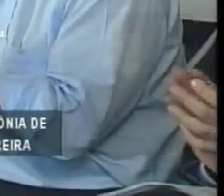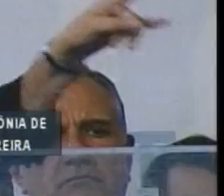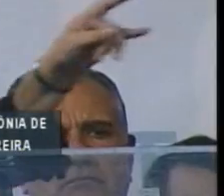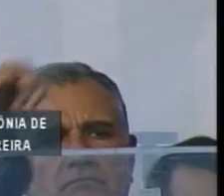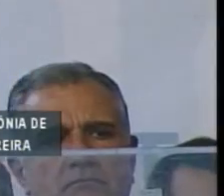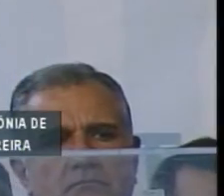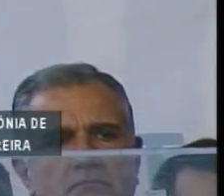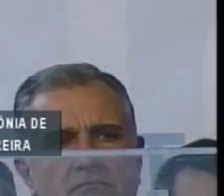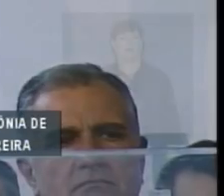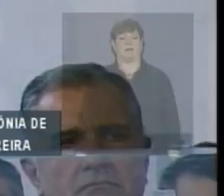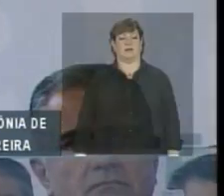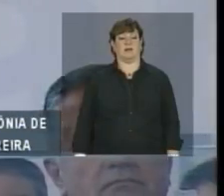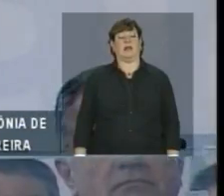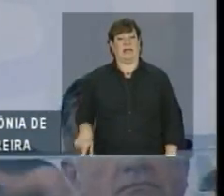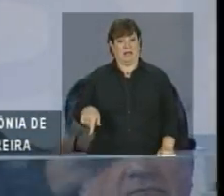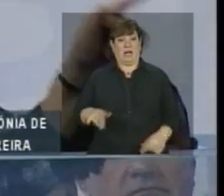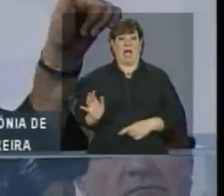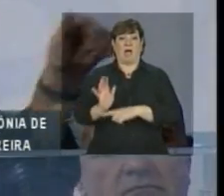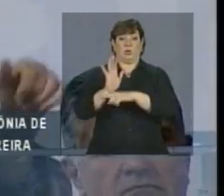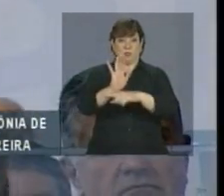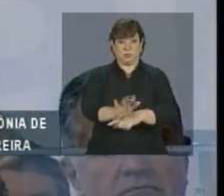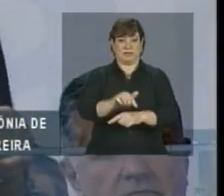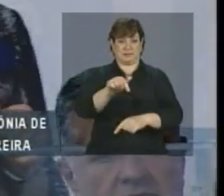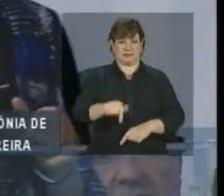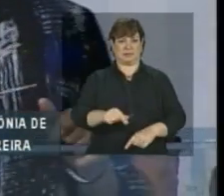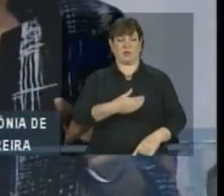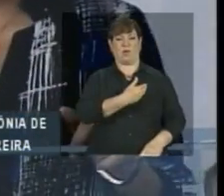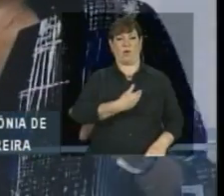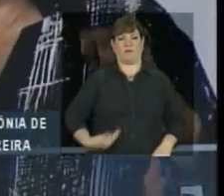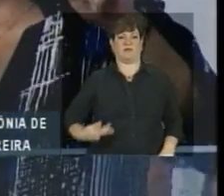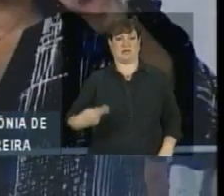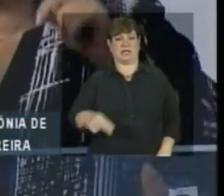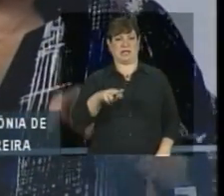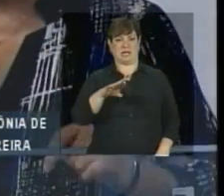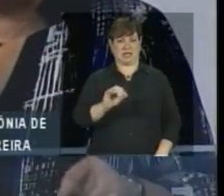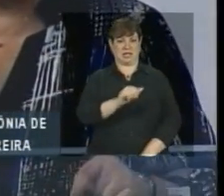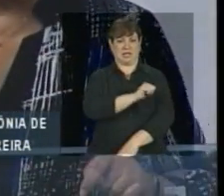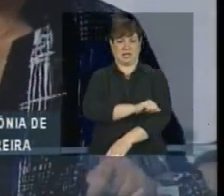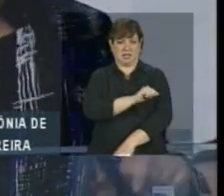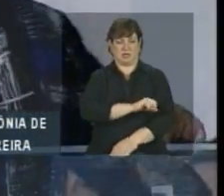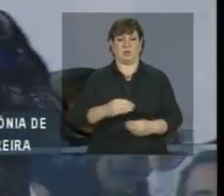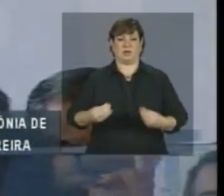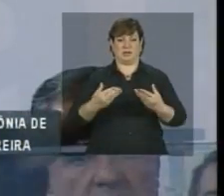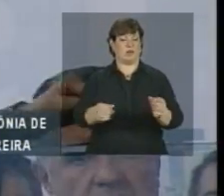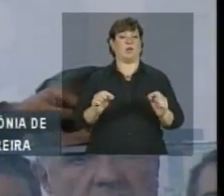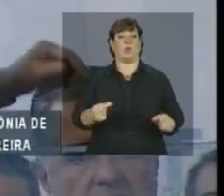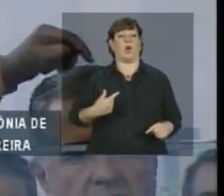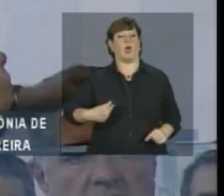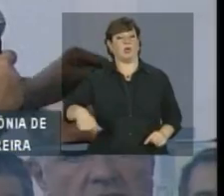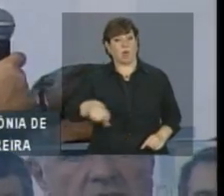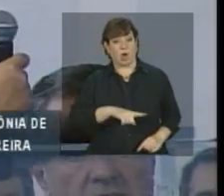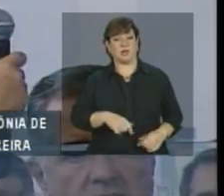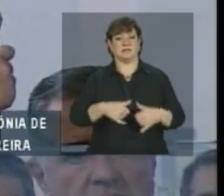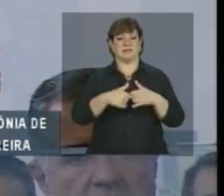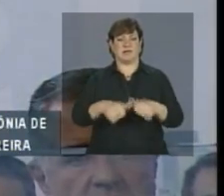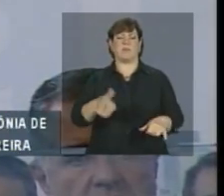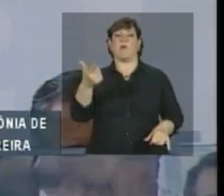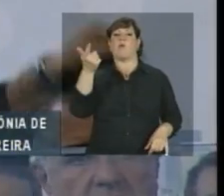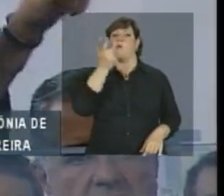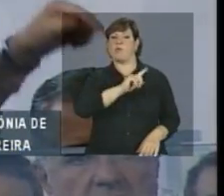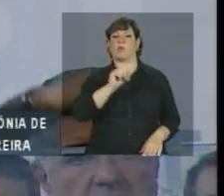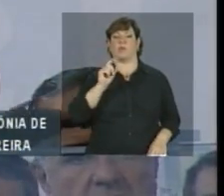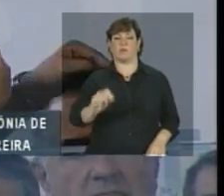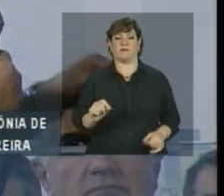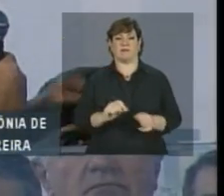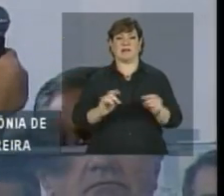O suporte dado aqui pelo governo do Rio está no fato de que nós estamos conseguindo